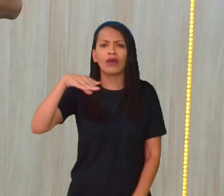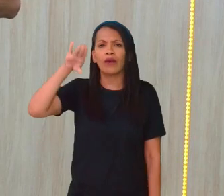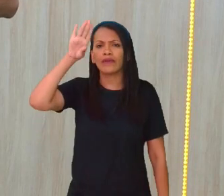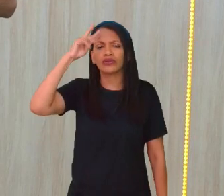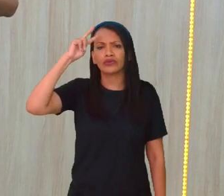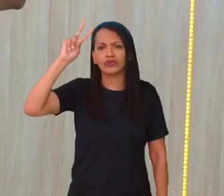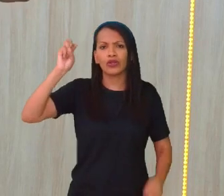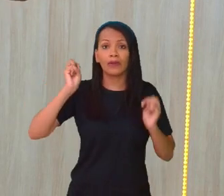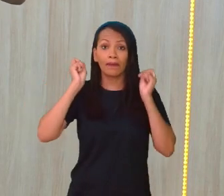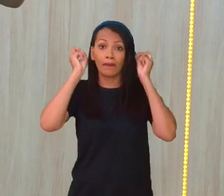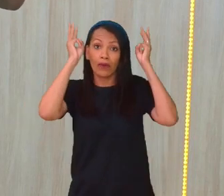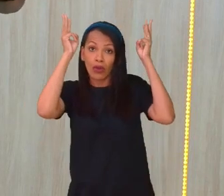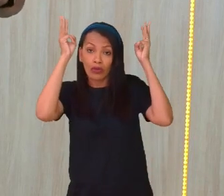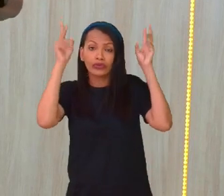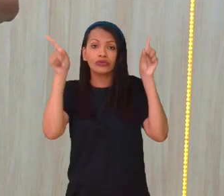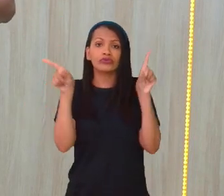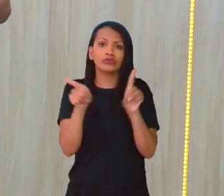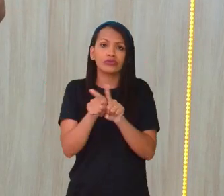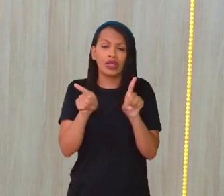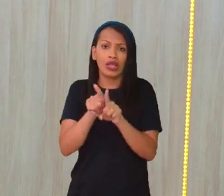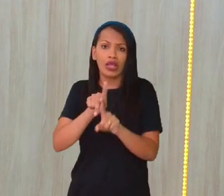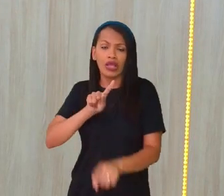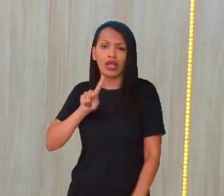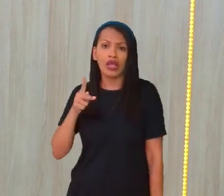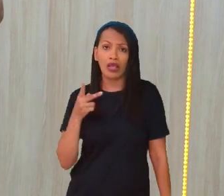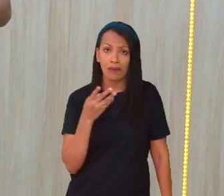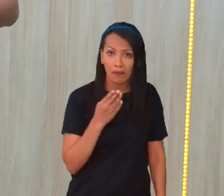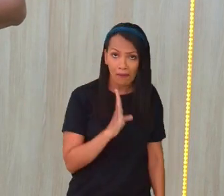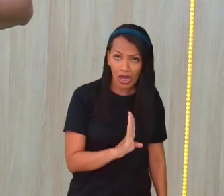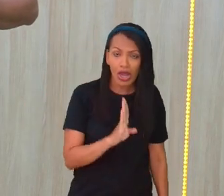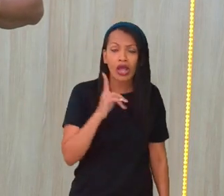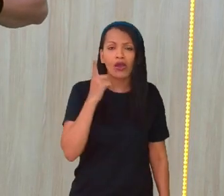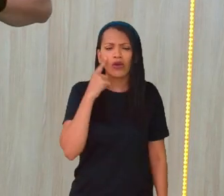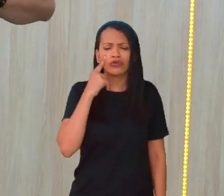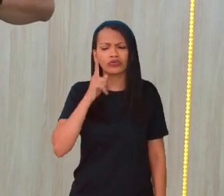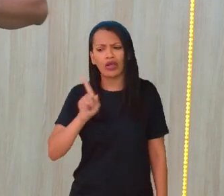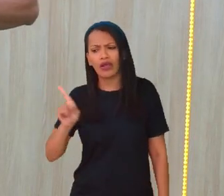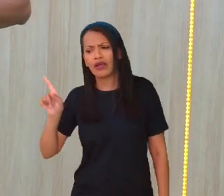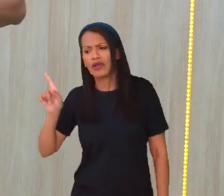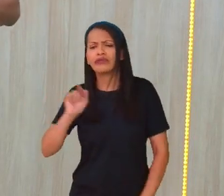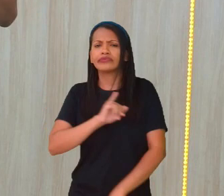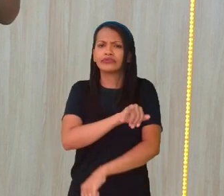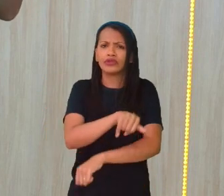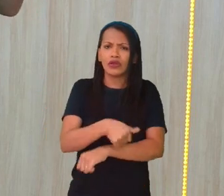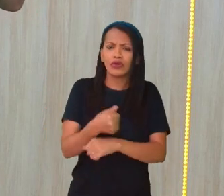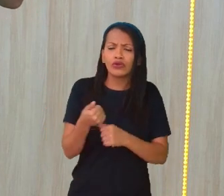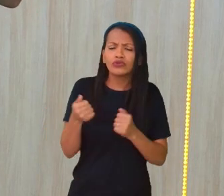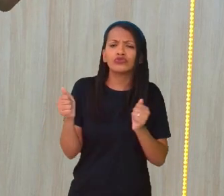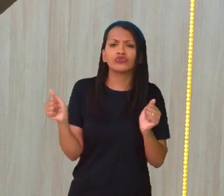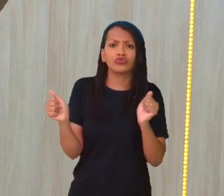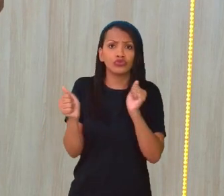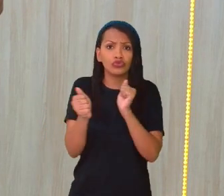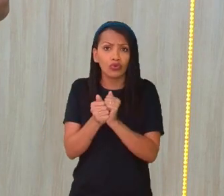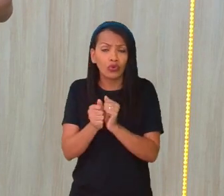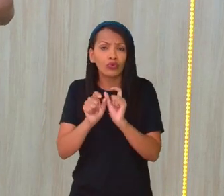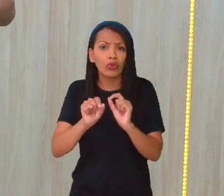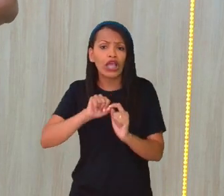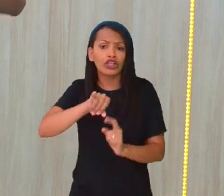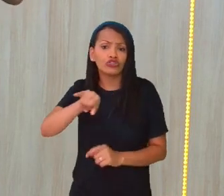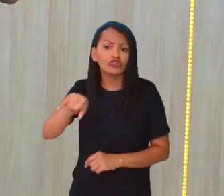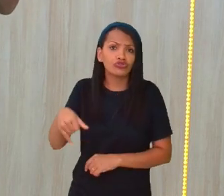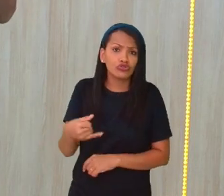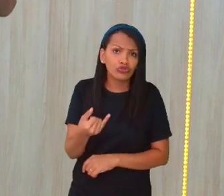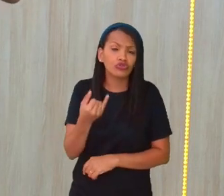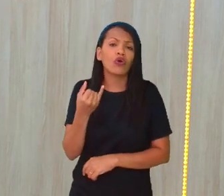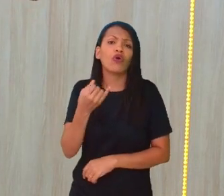passa no Egito, os hebreus que vieram lá da região de Israel, não é, junto com José, naquela história de José do Egito. Né?